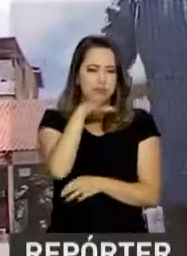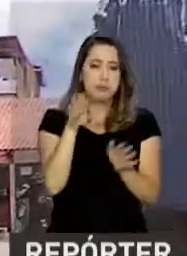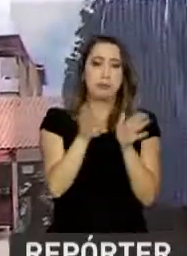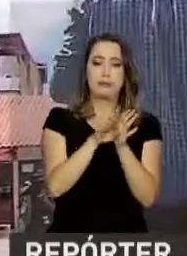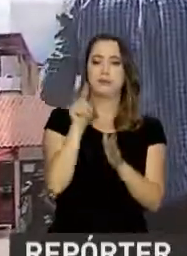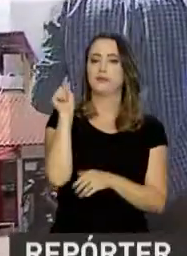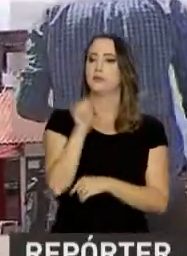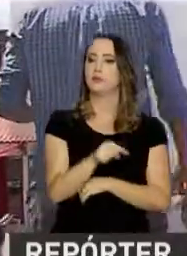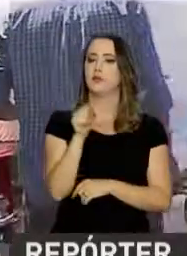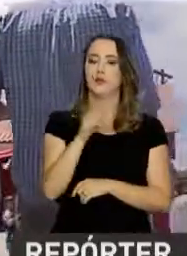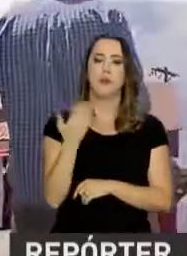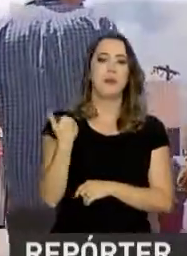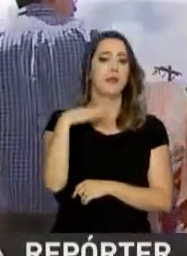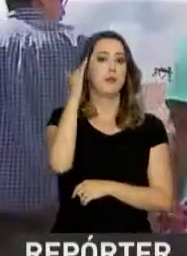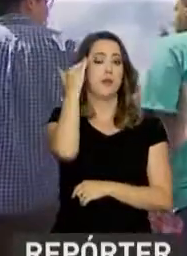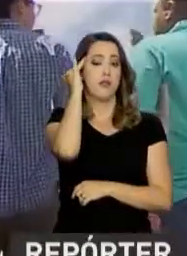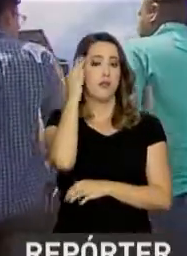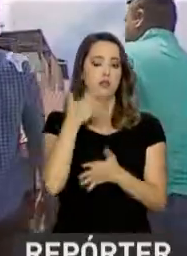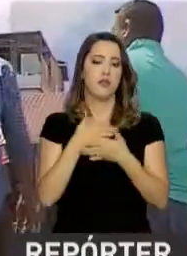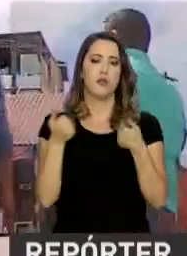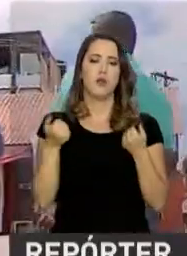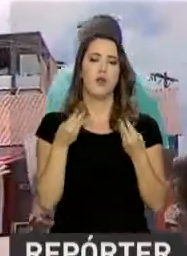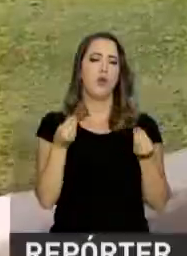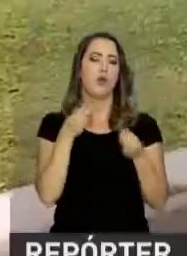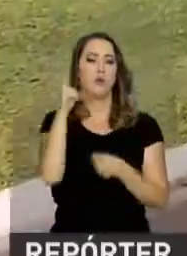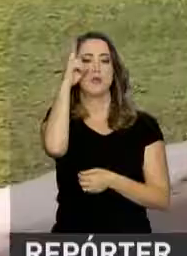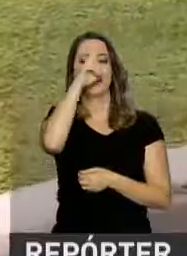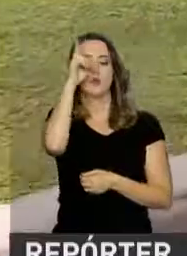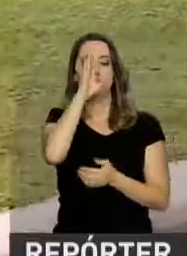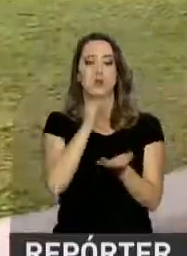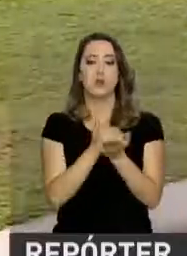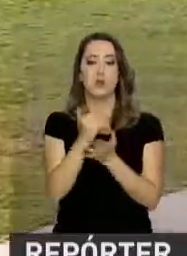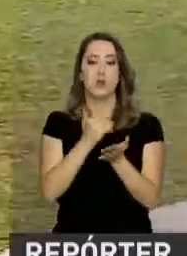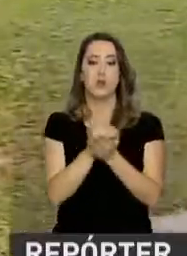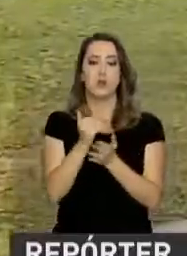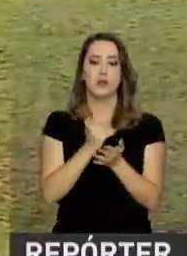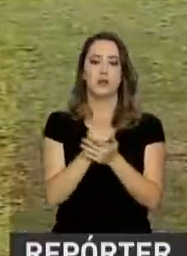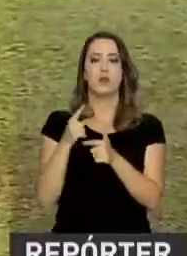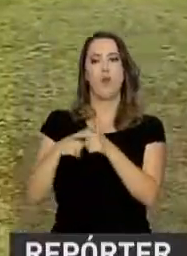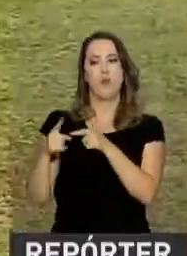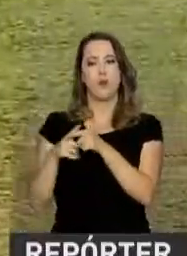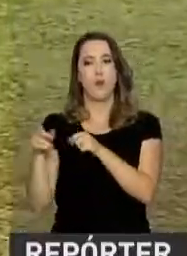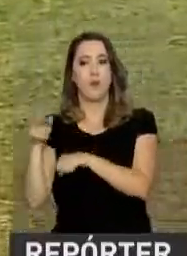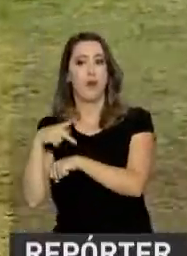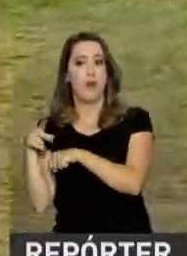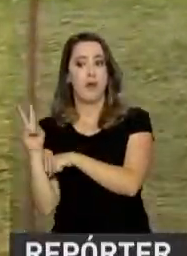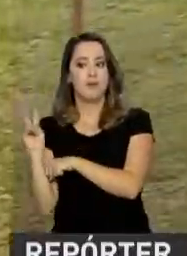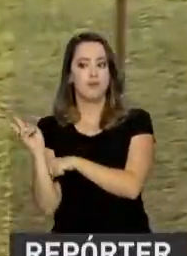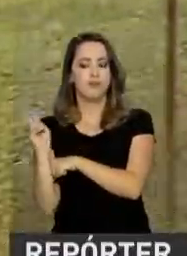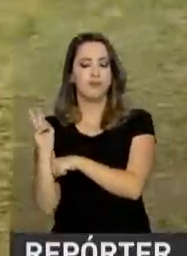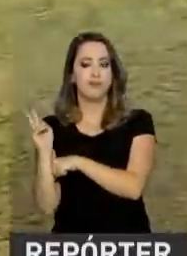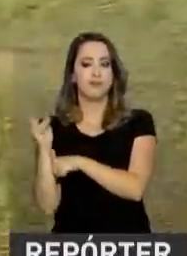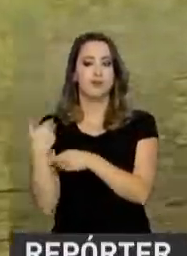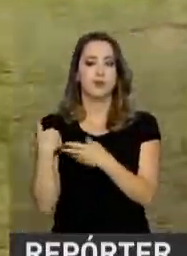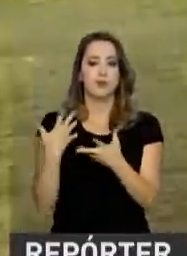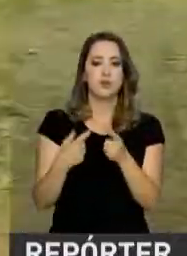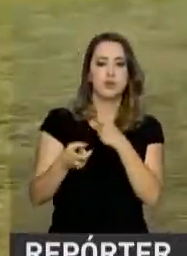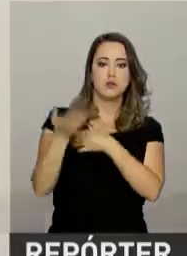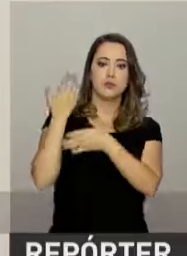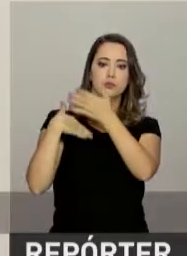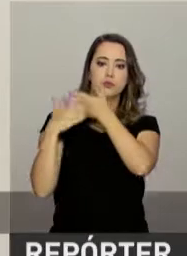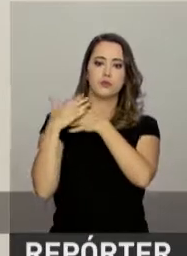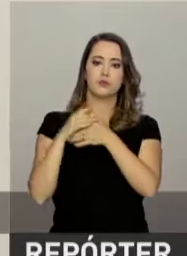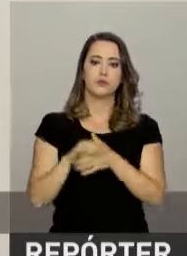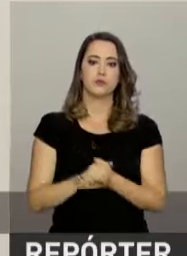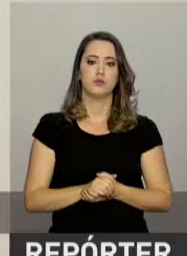aqui. Mas para entender melhor essa história, que começa com uma grande crise na Venezuela, vamos voltar um pouco no tempo.